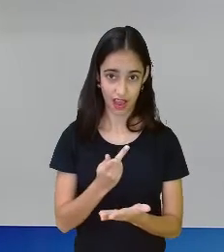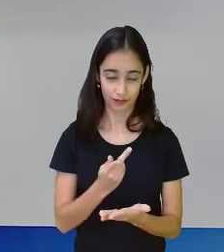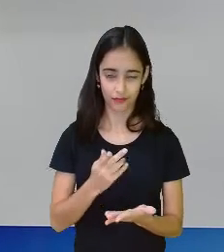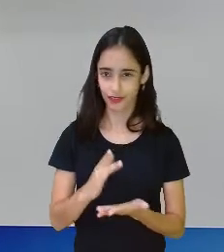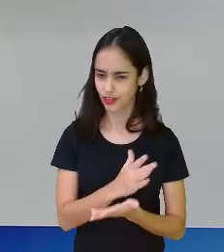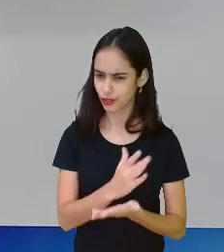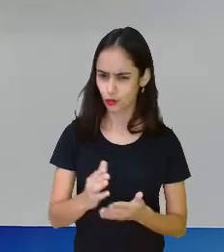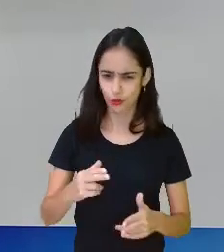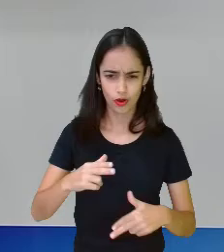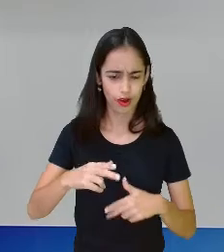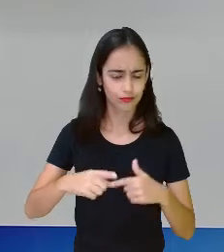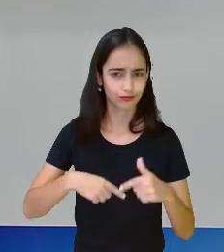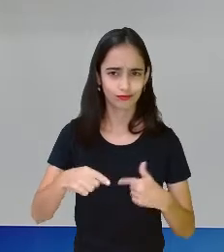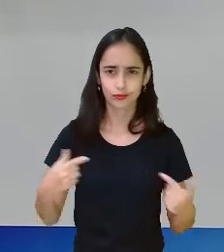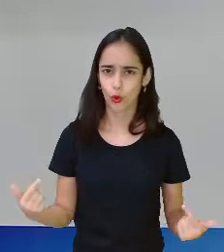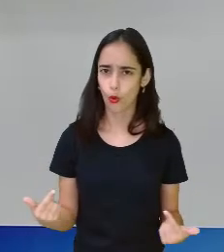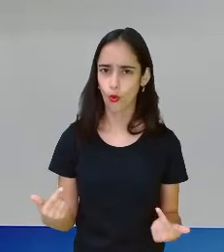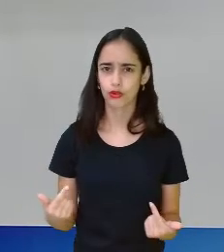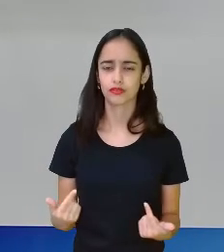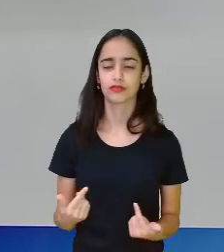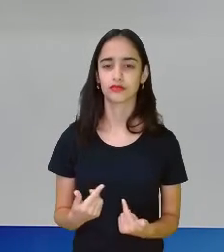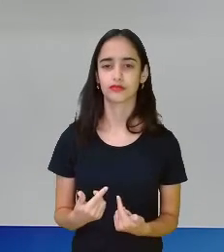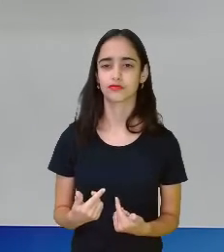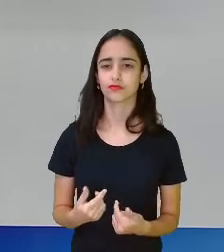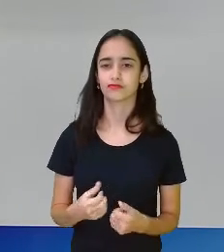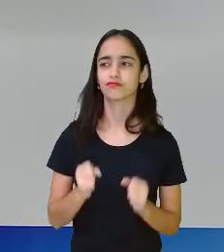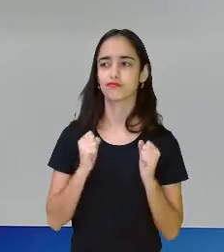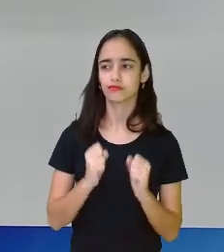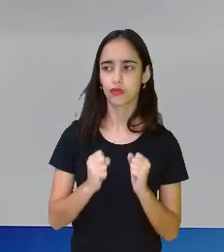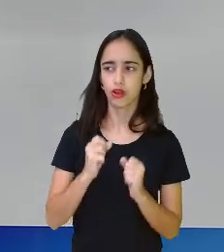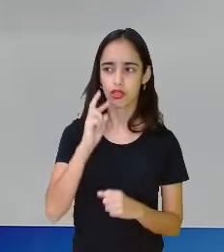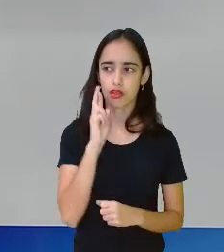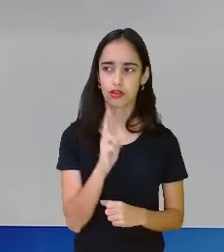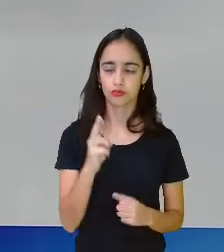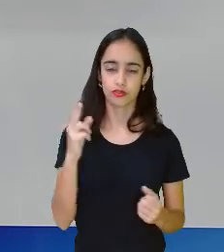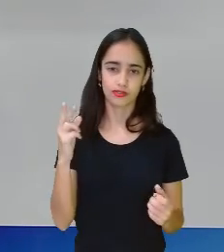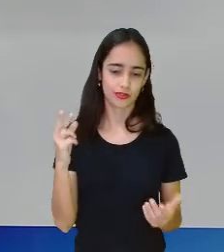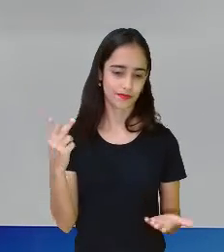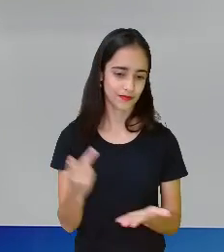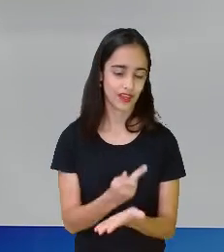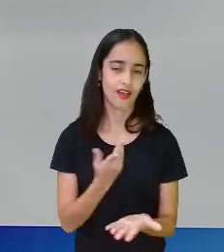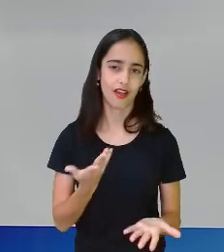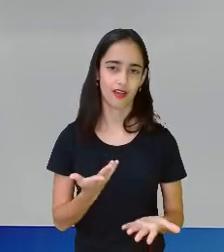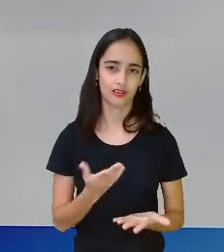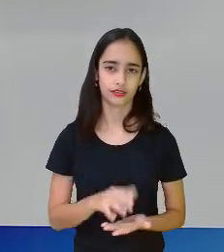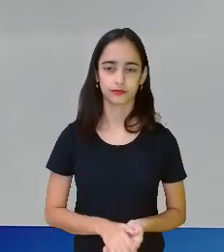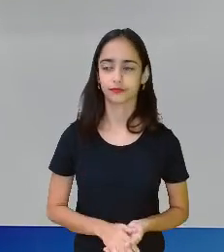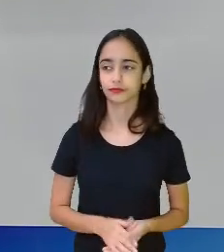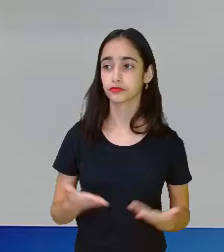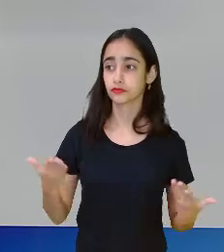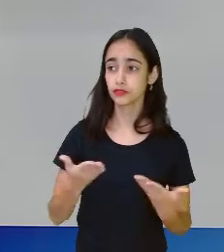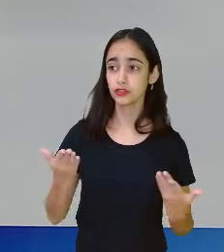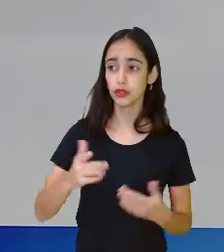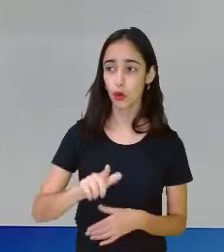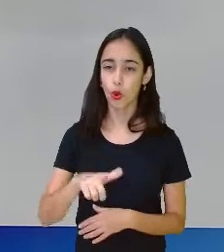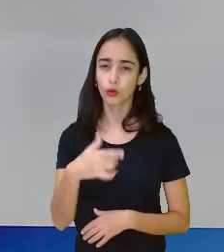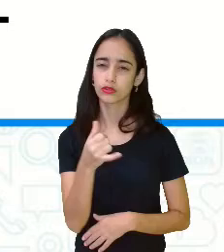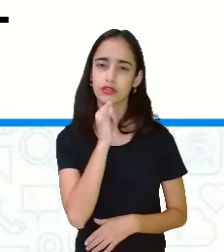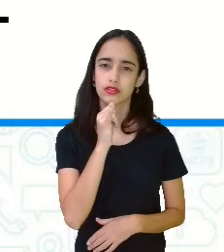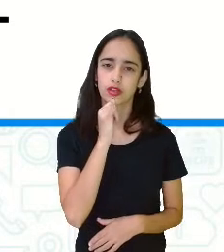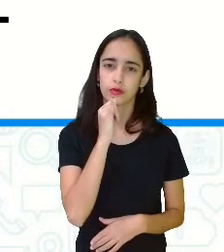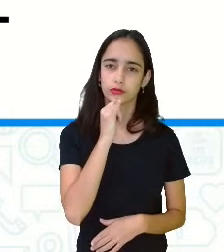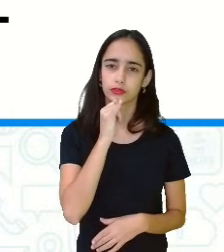essas parcelas e esses resultados. Ó, aqui eu tenho outro exemplo. Separei